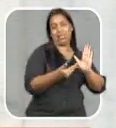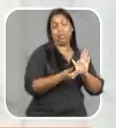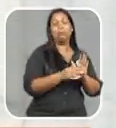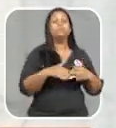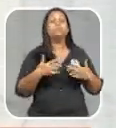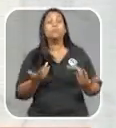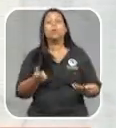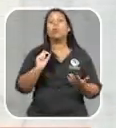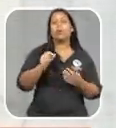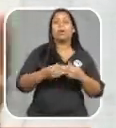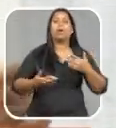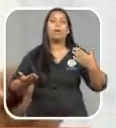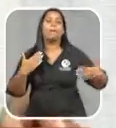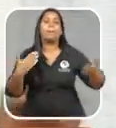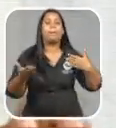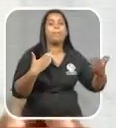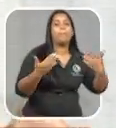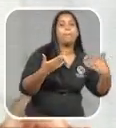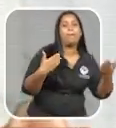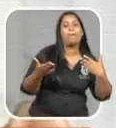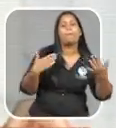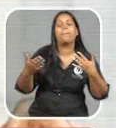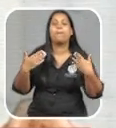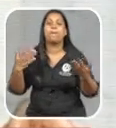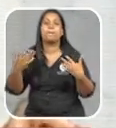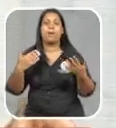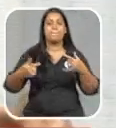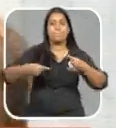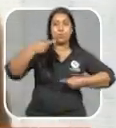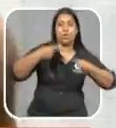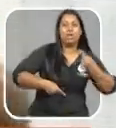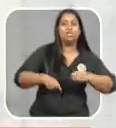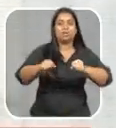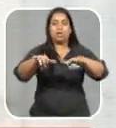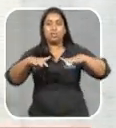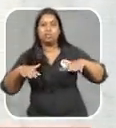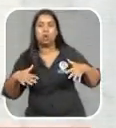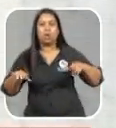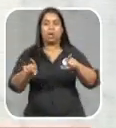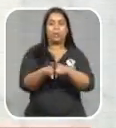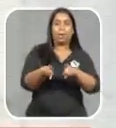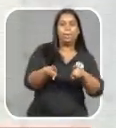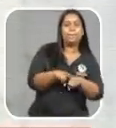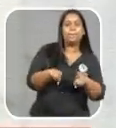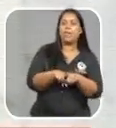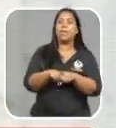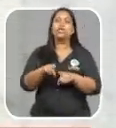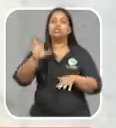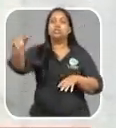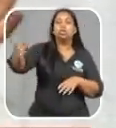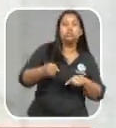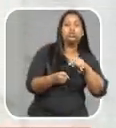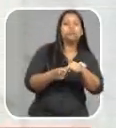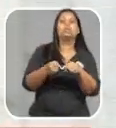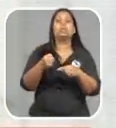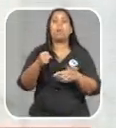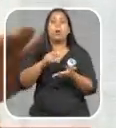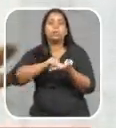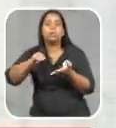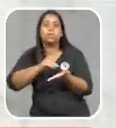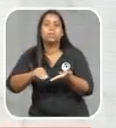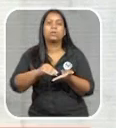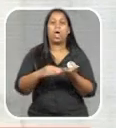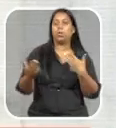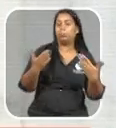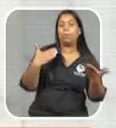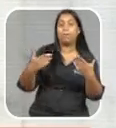abrir o debate, né, e de fiscalizar, sim, ele é muito mais importante do que proposituras, porque nós temos